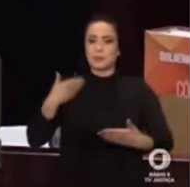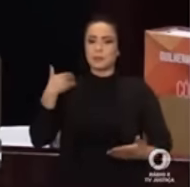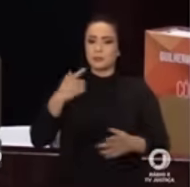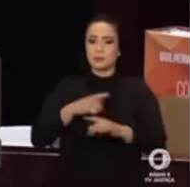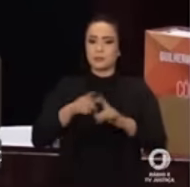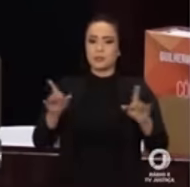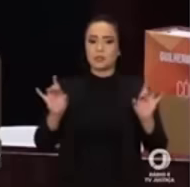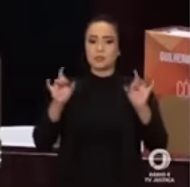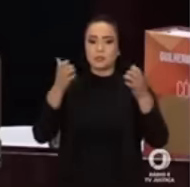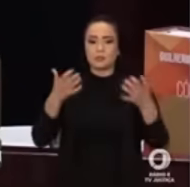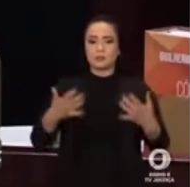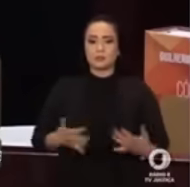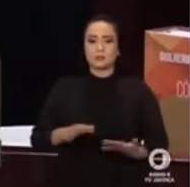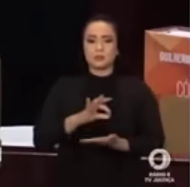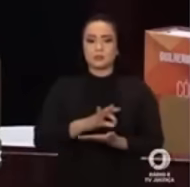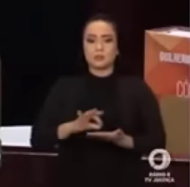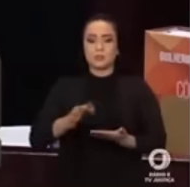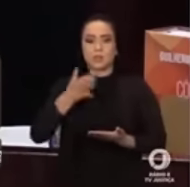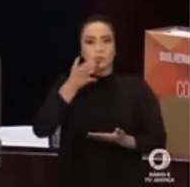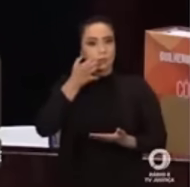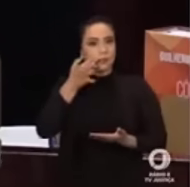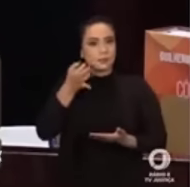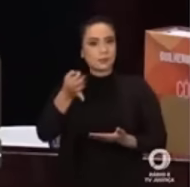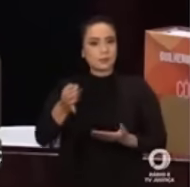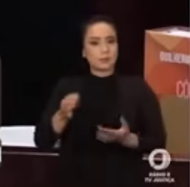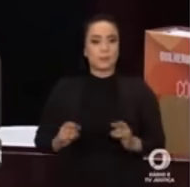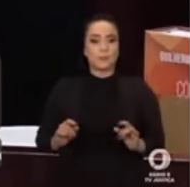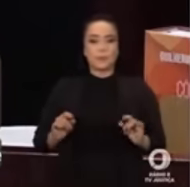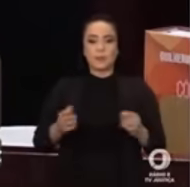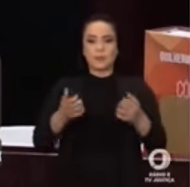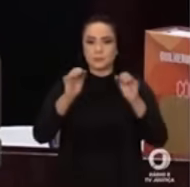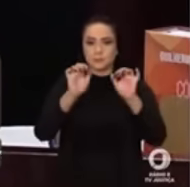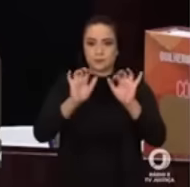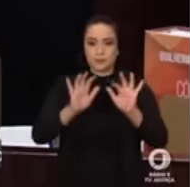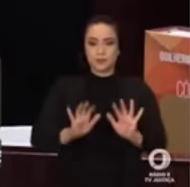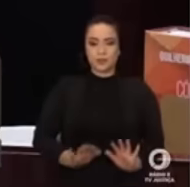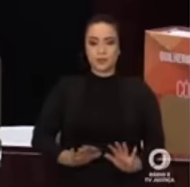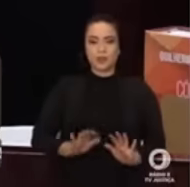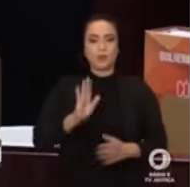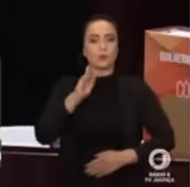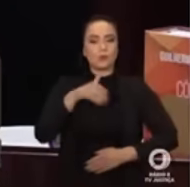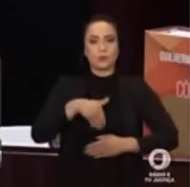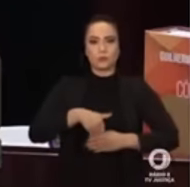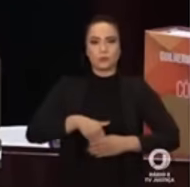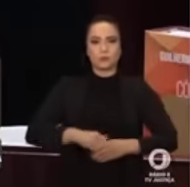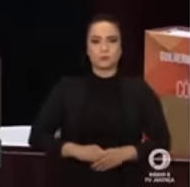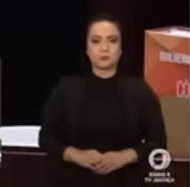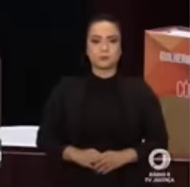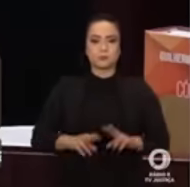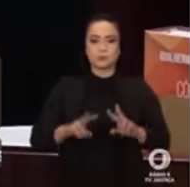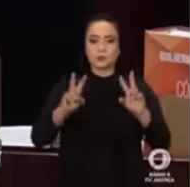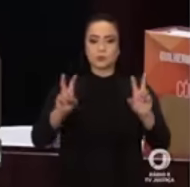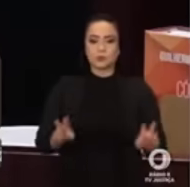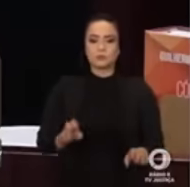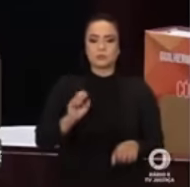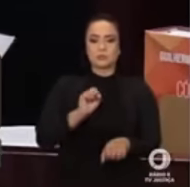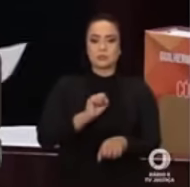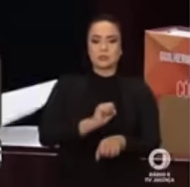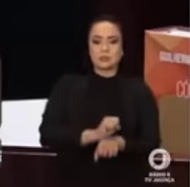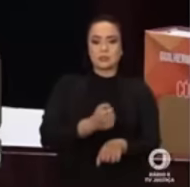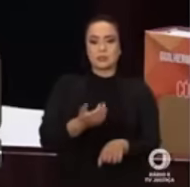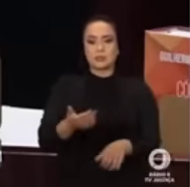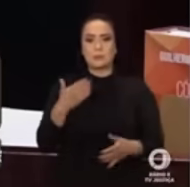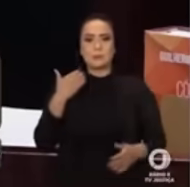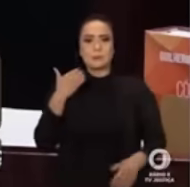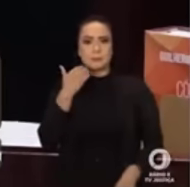queria anotar o que me chamou mais atenção ao redigir o voto. Quanto à suspeição e